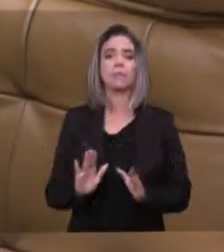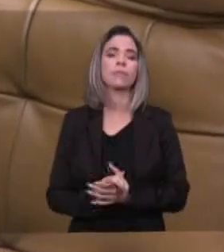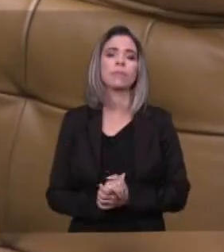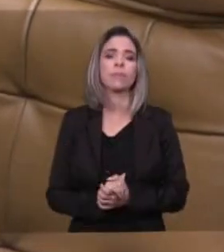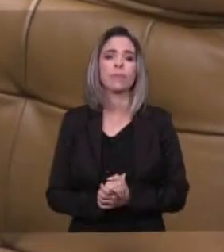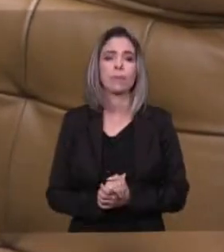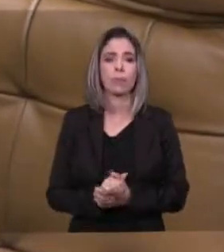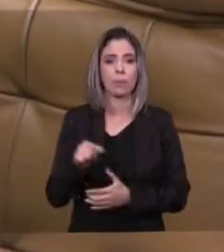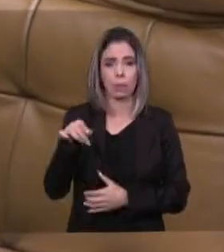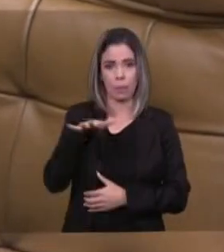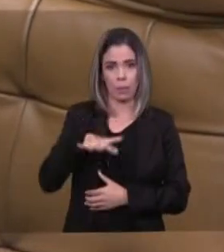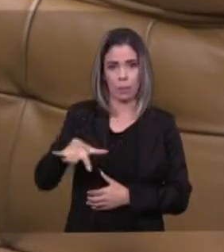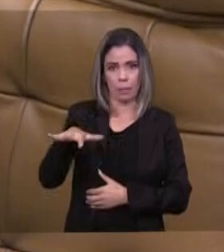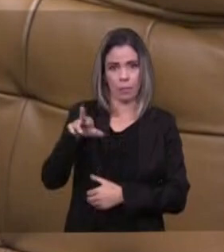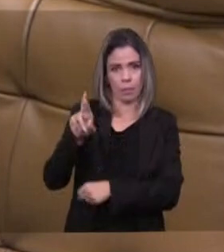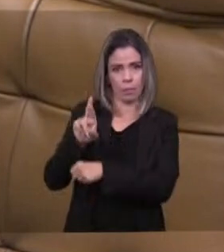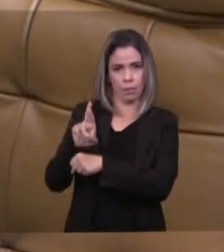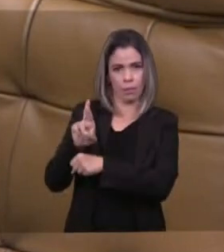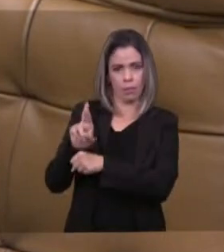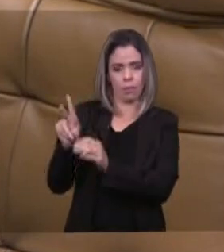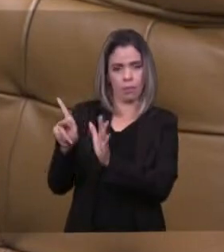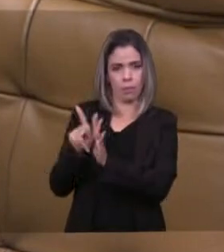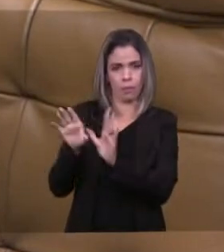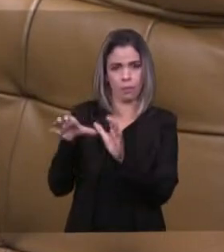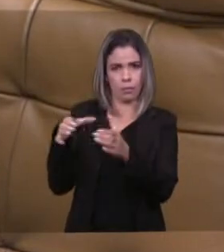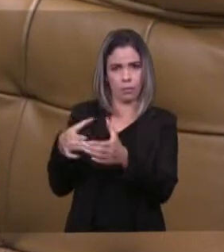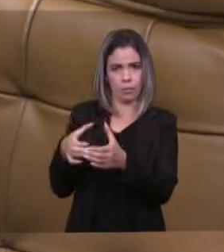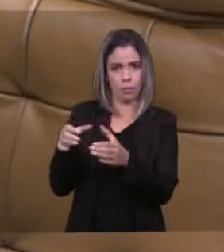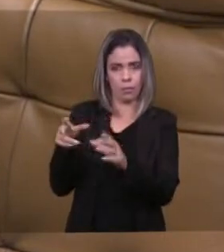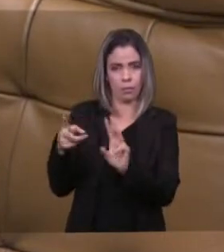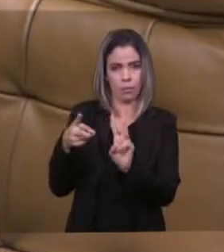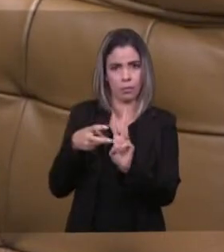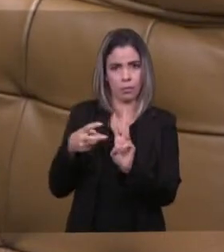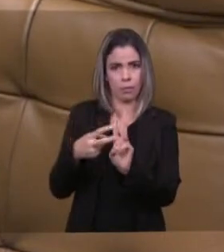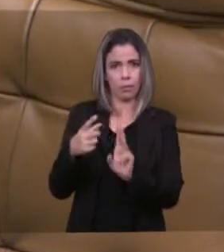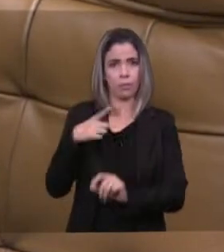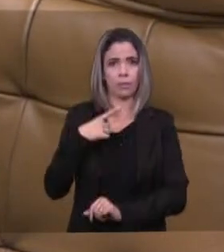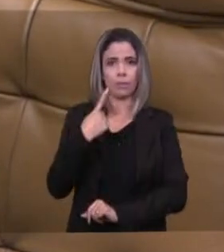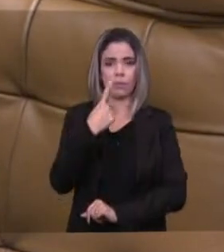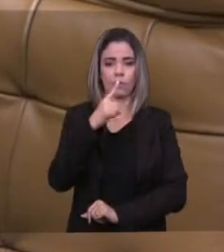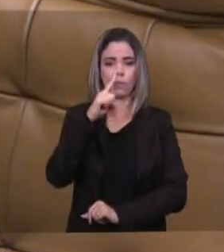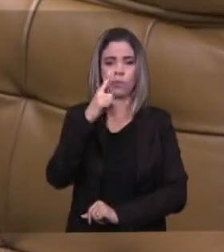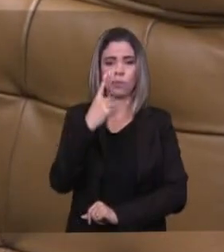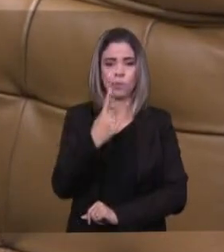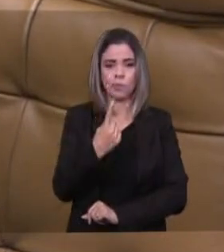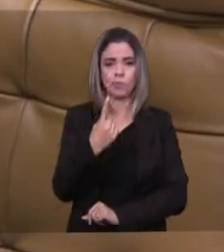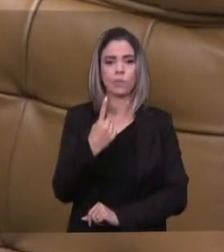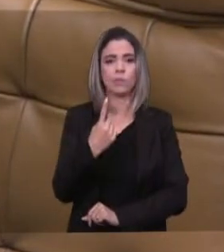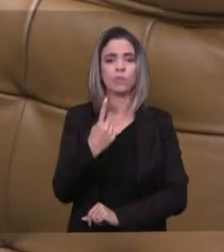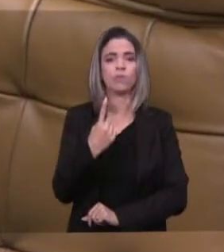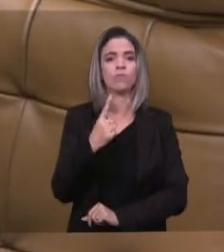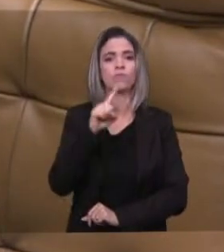Esta reserva, como sabem, tem 1,7 milhão de hectares.